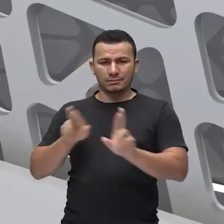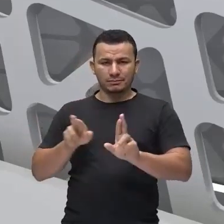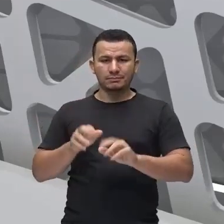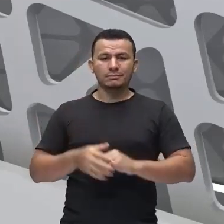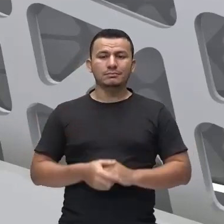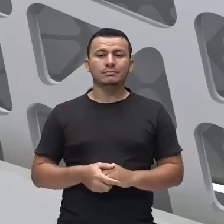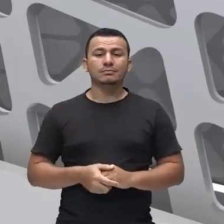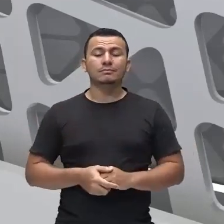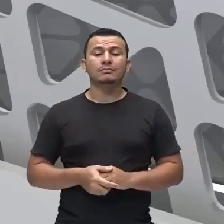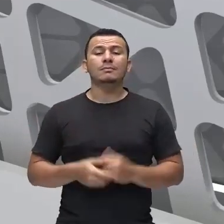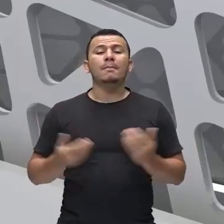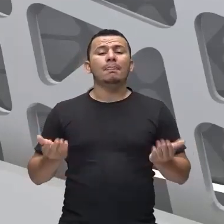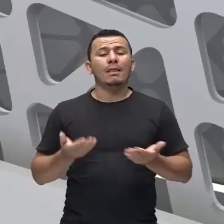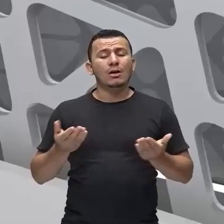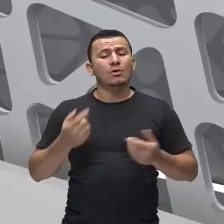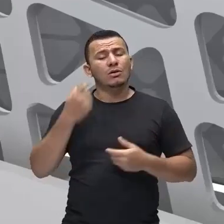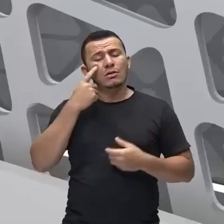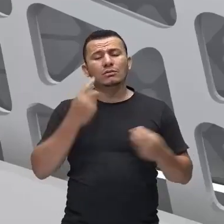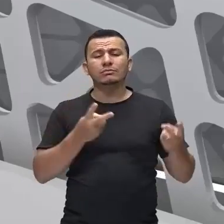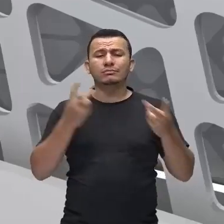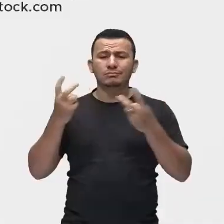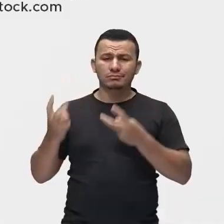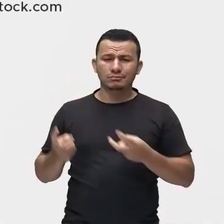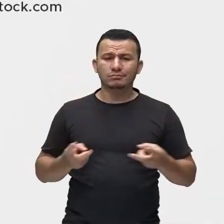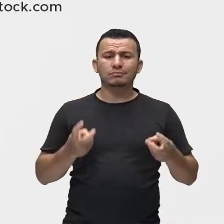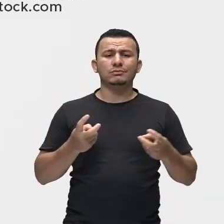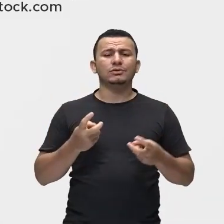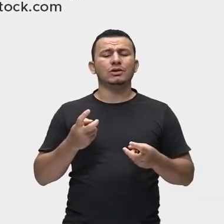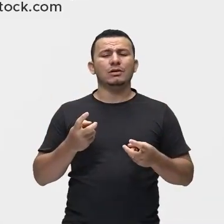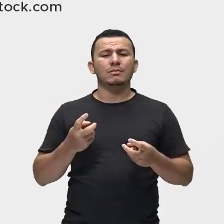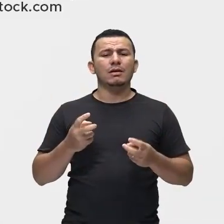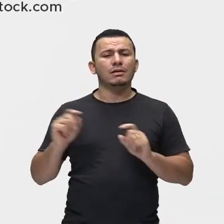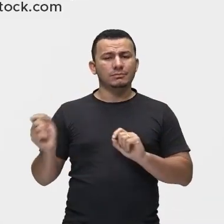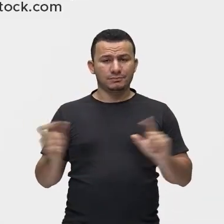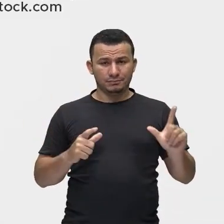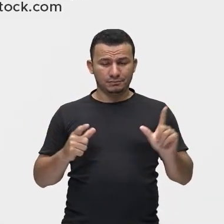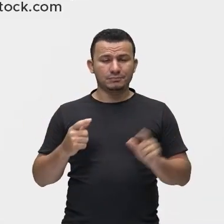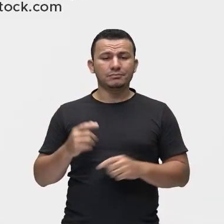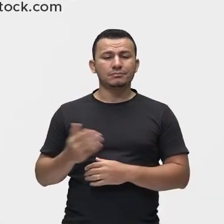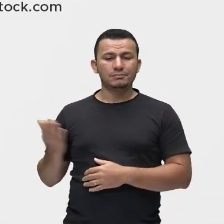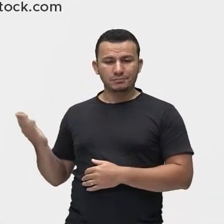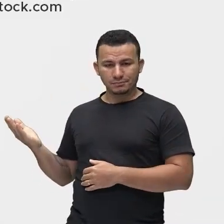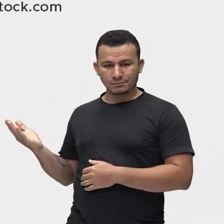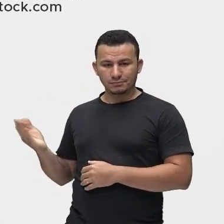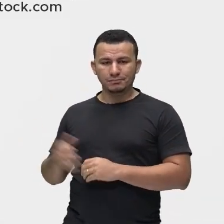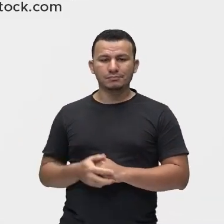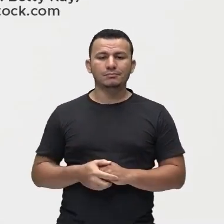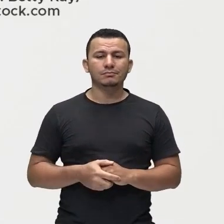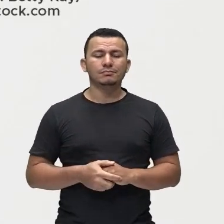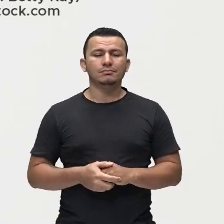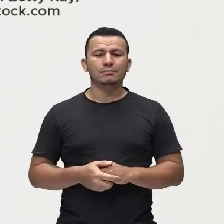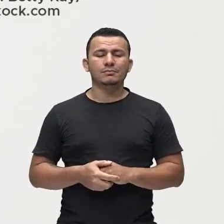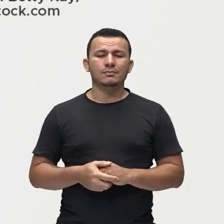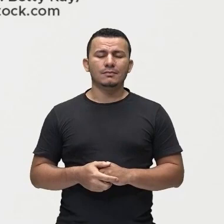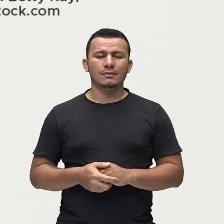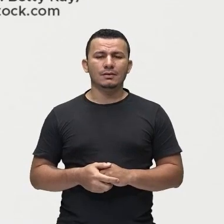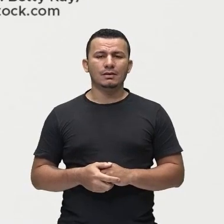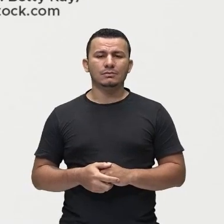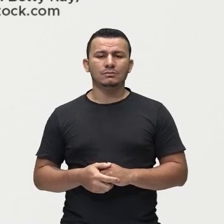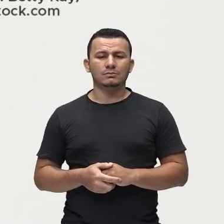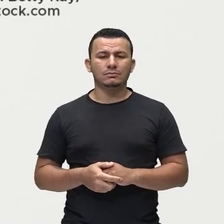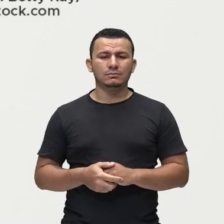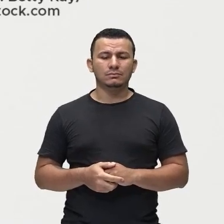endócrino. Agora, vamos observar aí esses folhetos embrionários, tá?